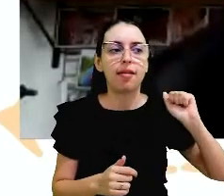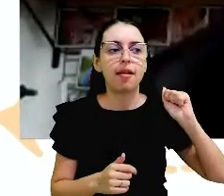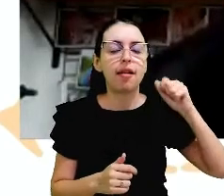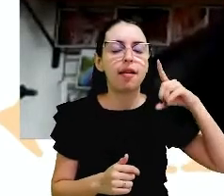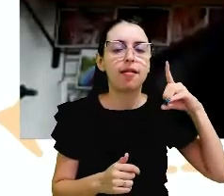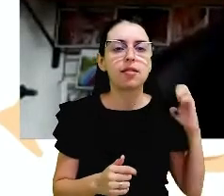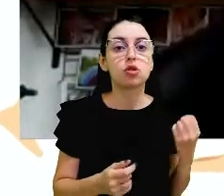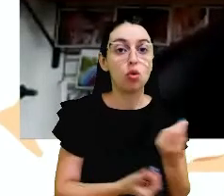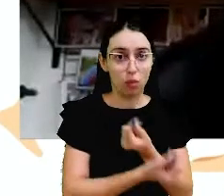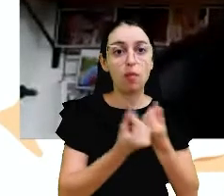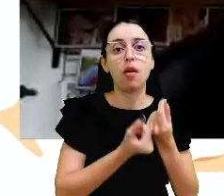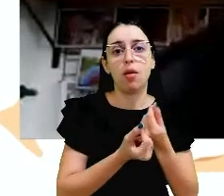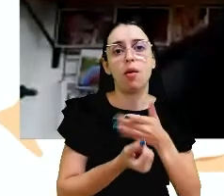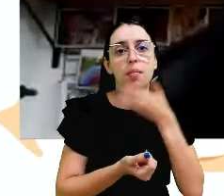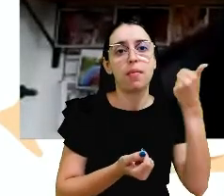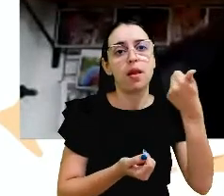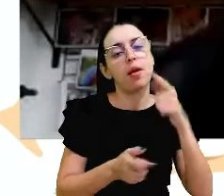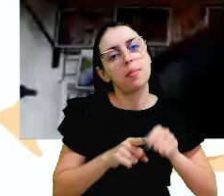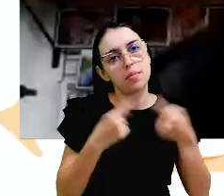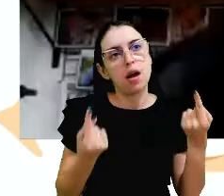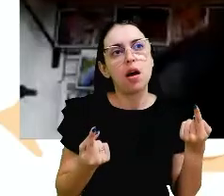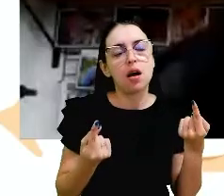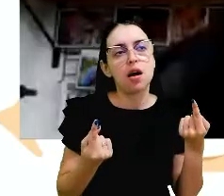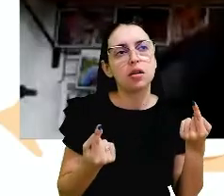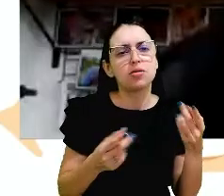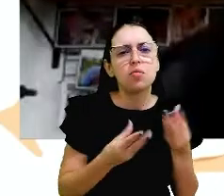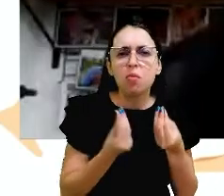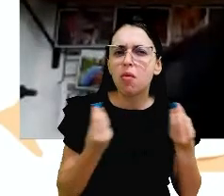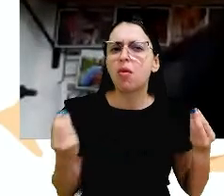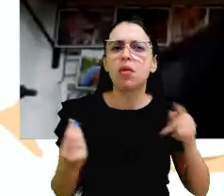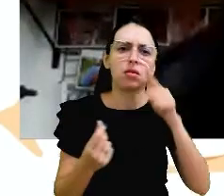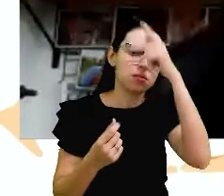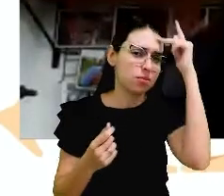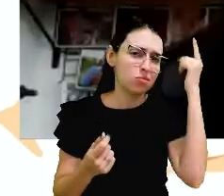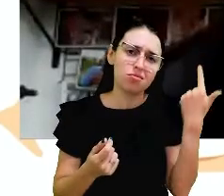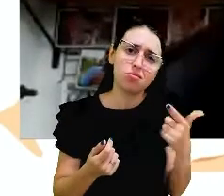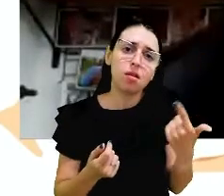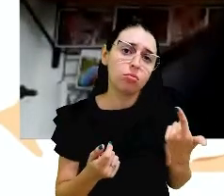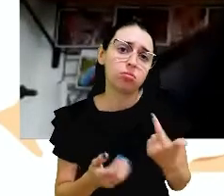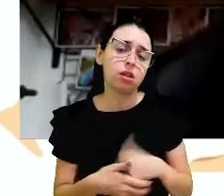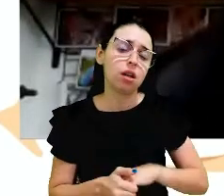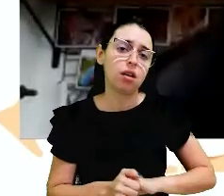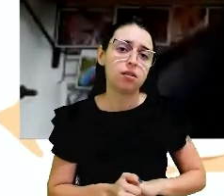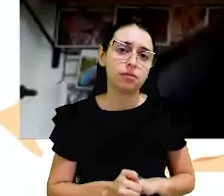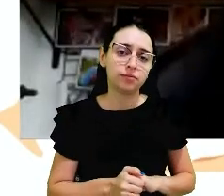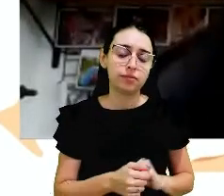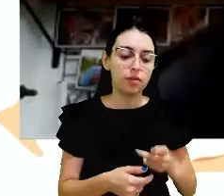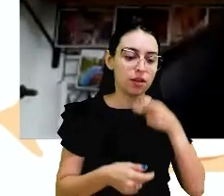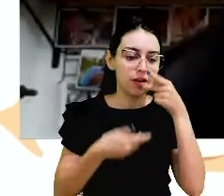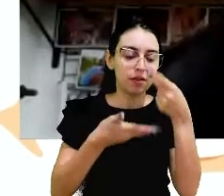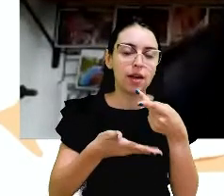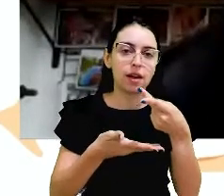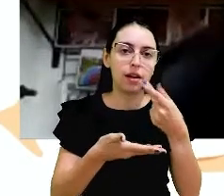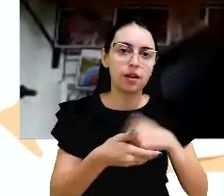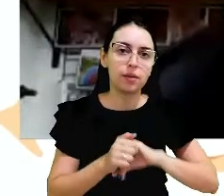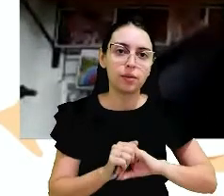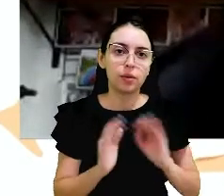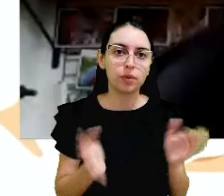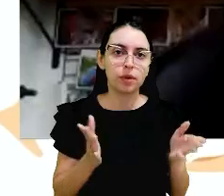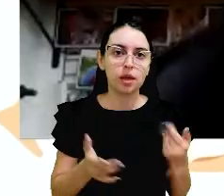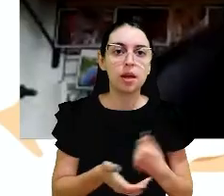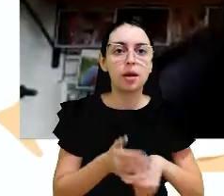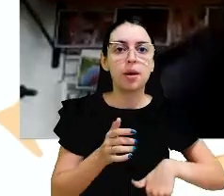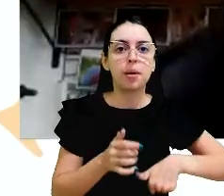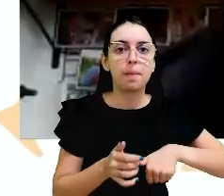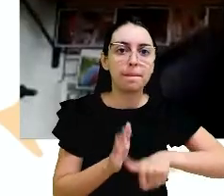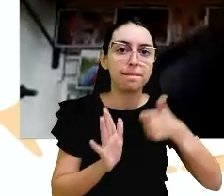melhor, mas a gente vê que tem muito ainda a ser feito. Vou passar a palavra agora à nossa